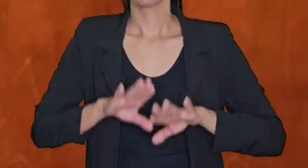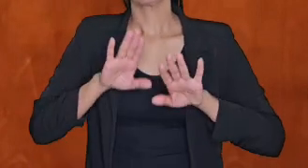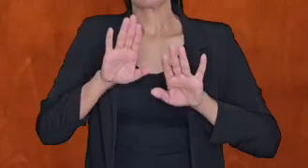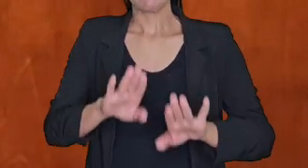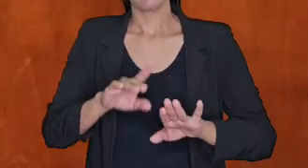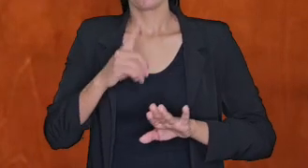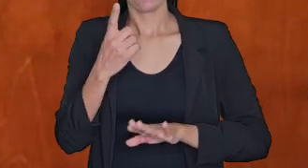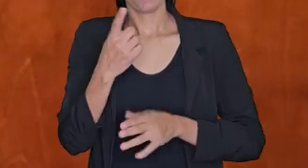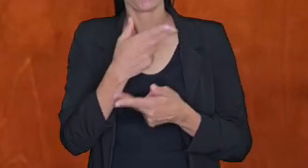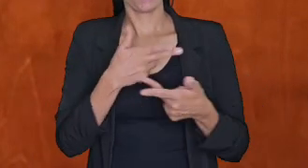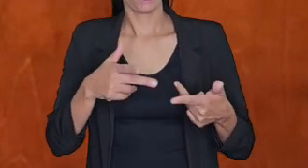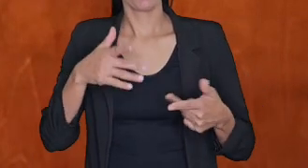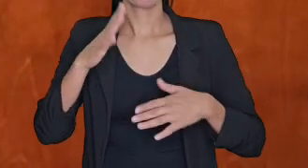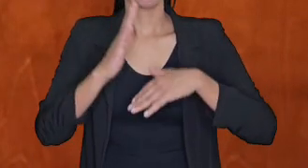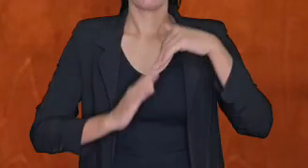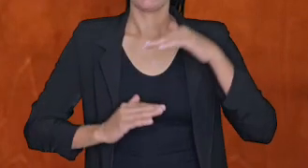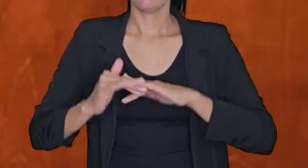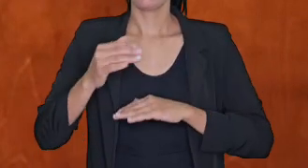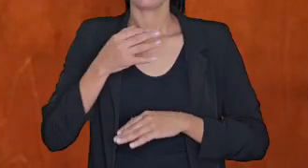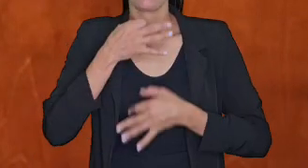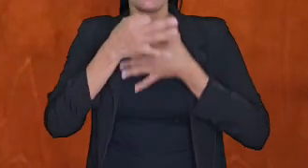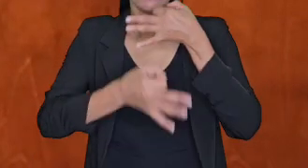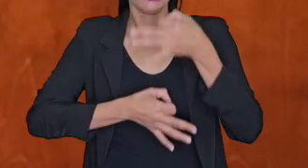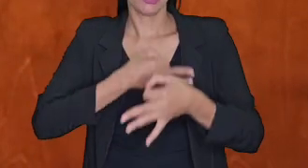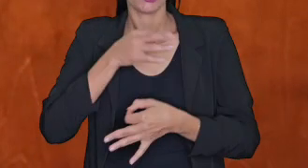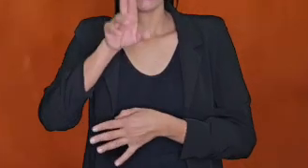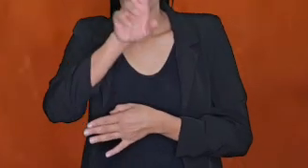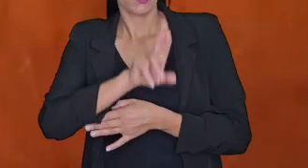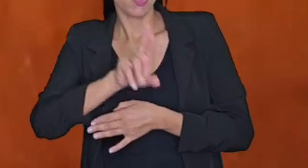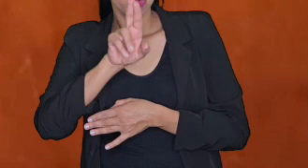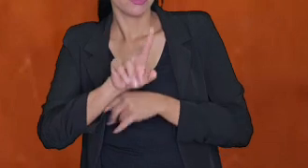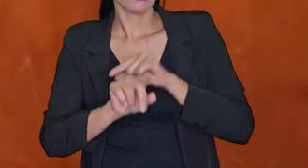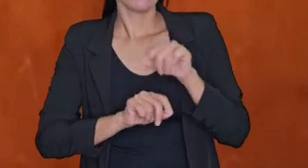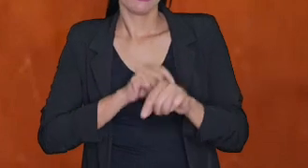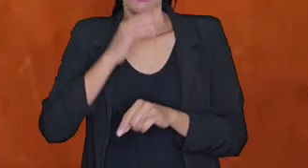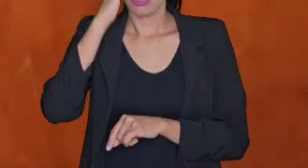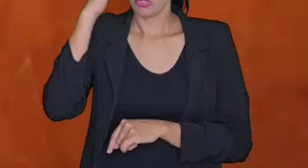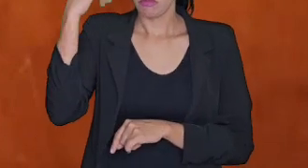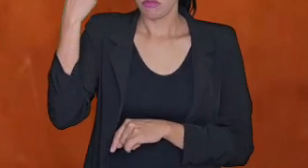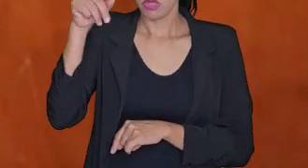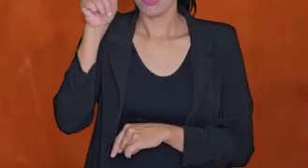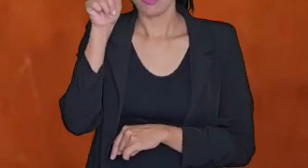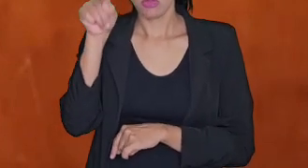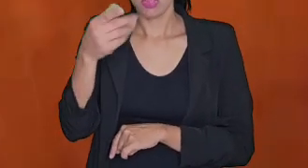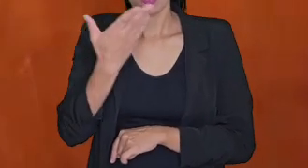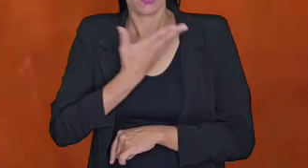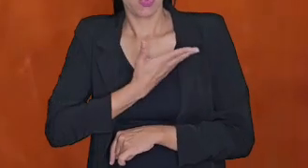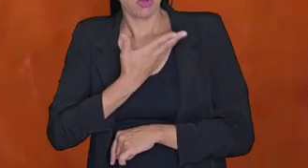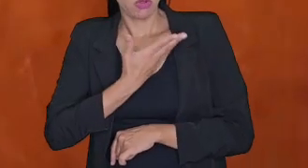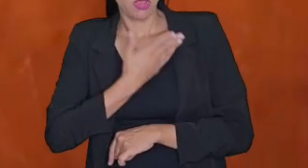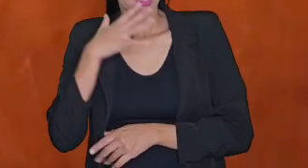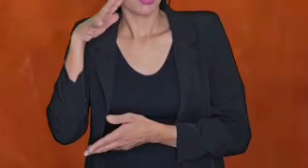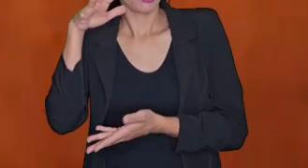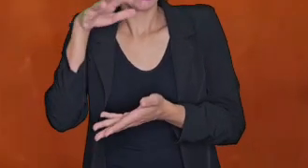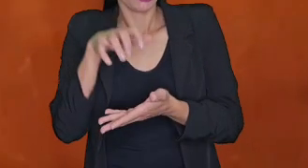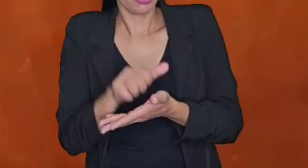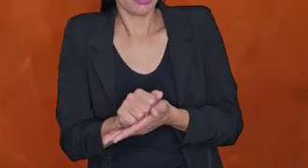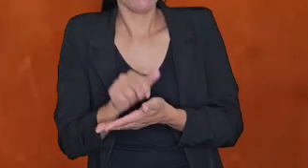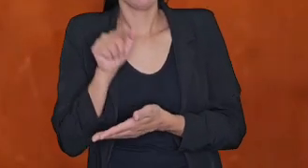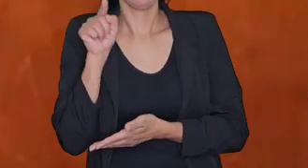É isso, boa. Não, mas só uma questão prática, assim, eu usei comentar o